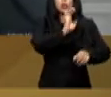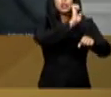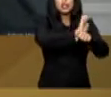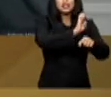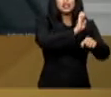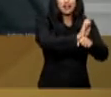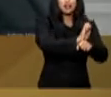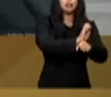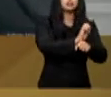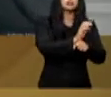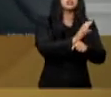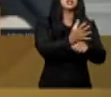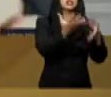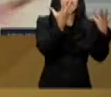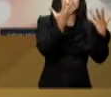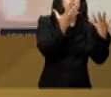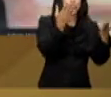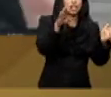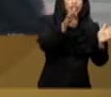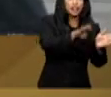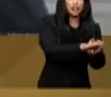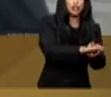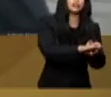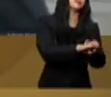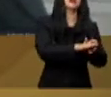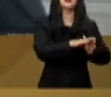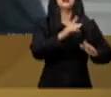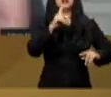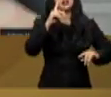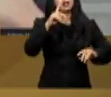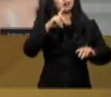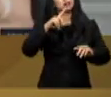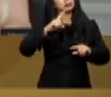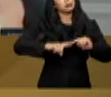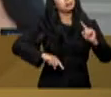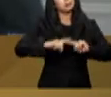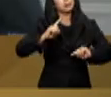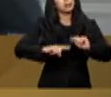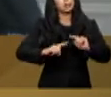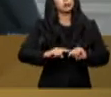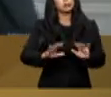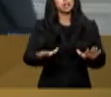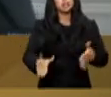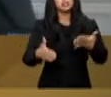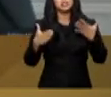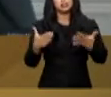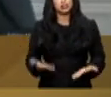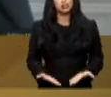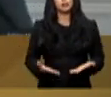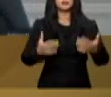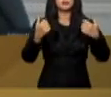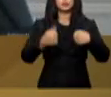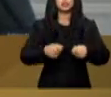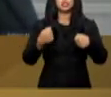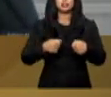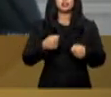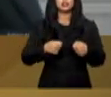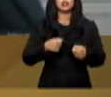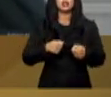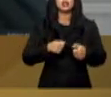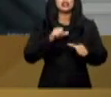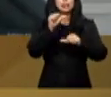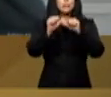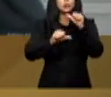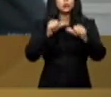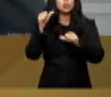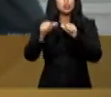origem da mercadoria. Por isso, essa dinâmica constitucional,